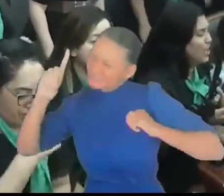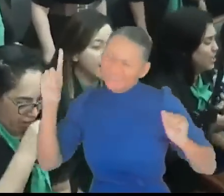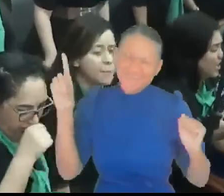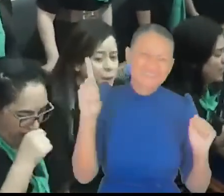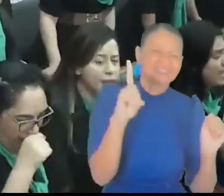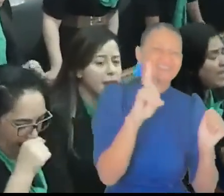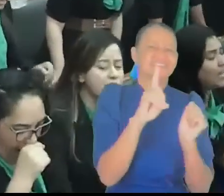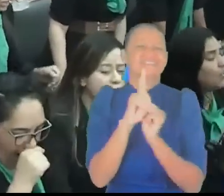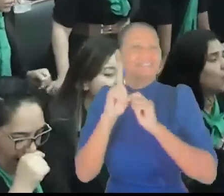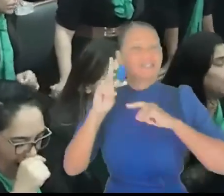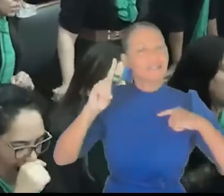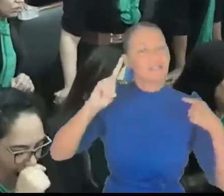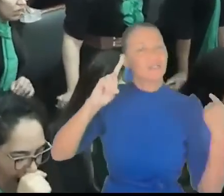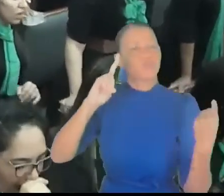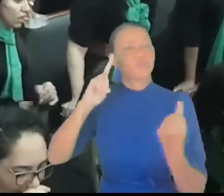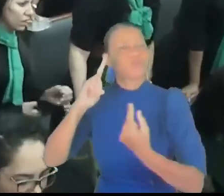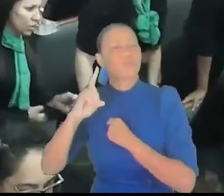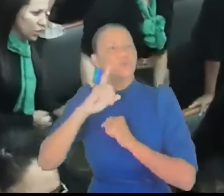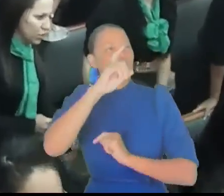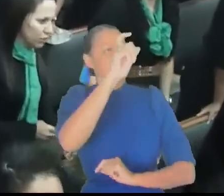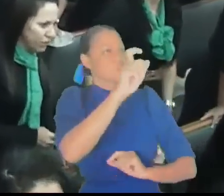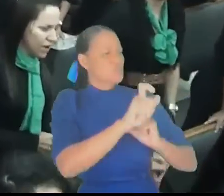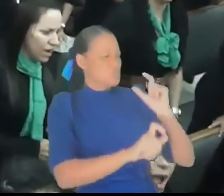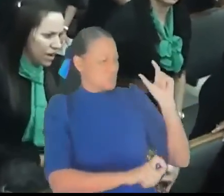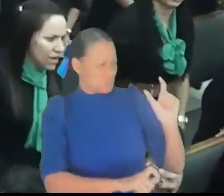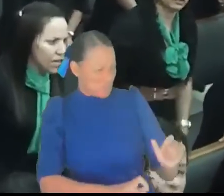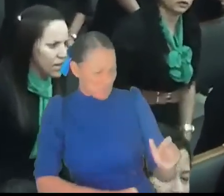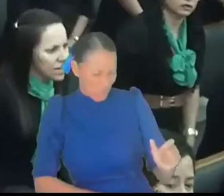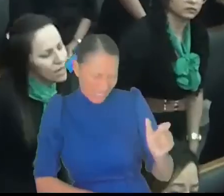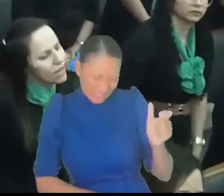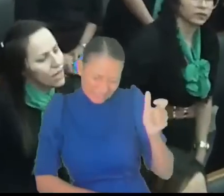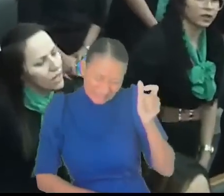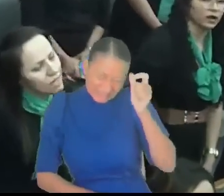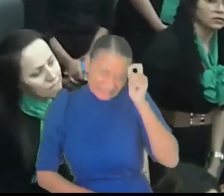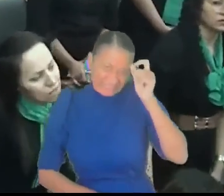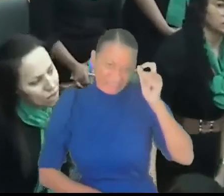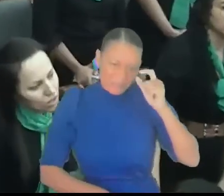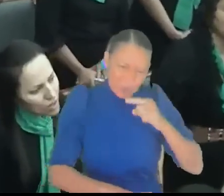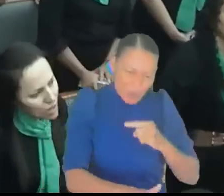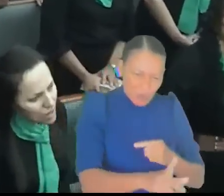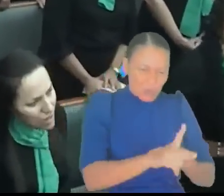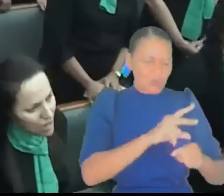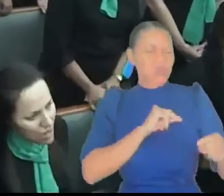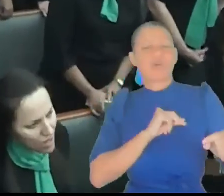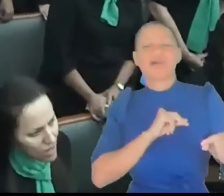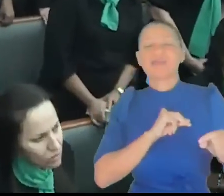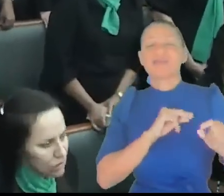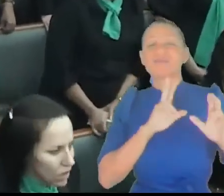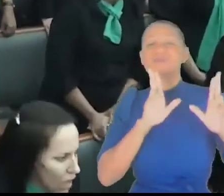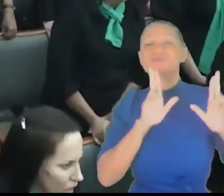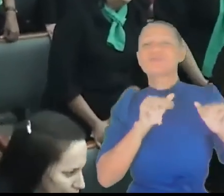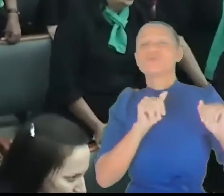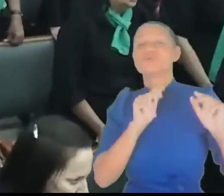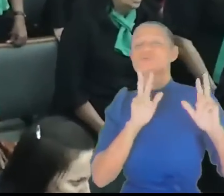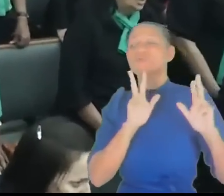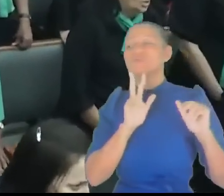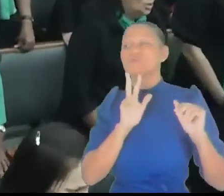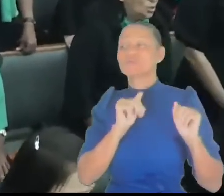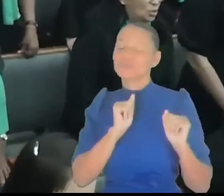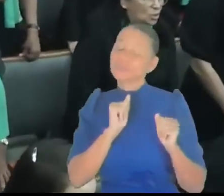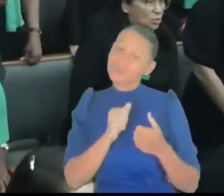o inimigo não vai triunfar. Se Deus é